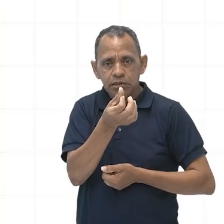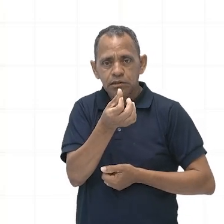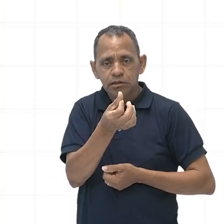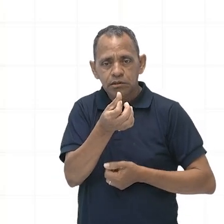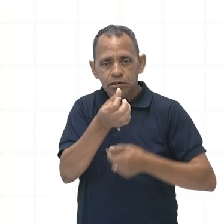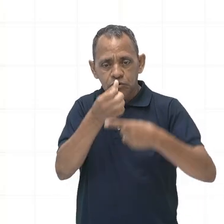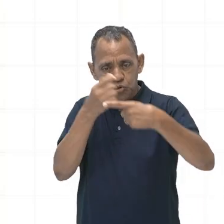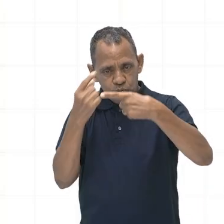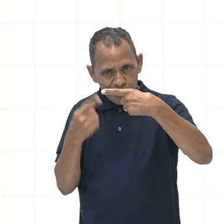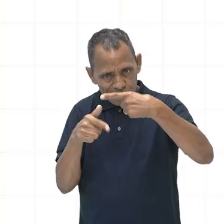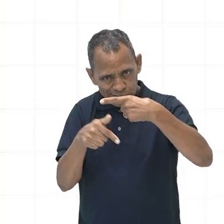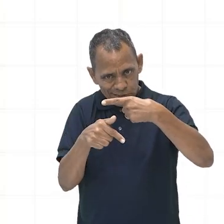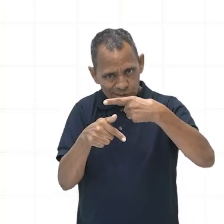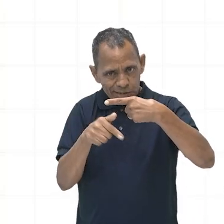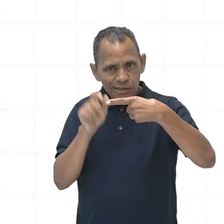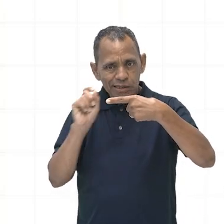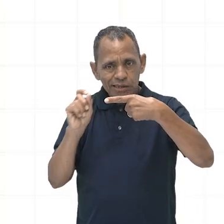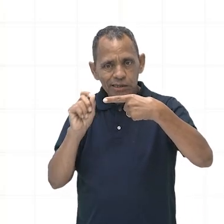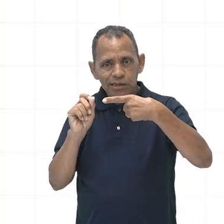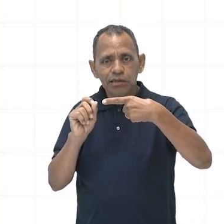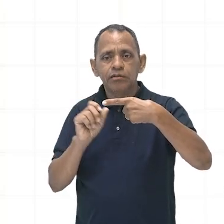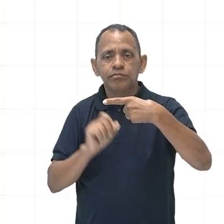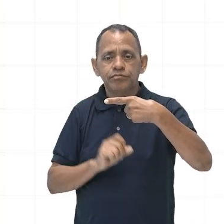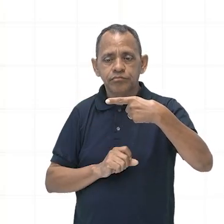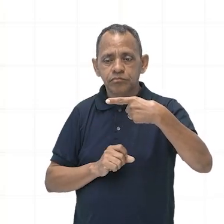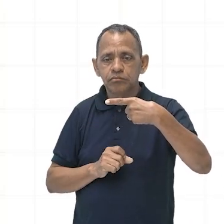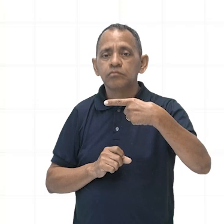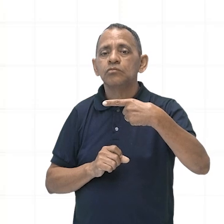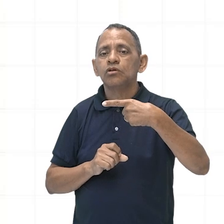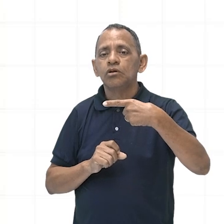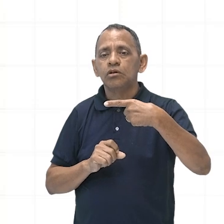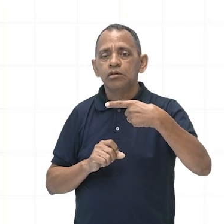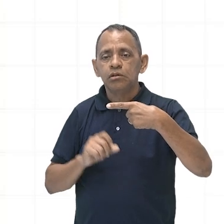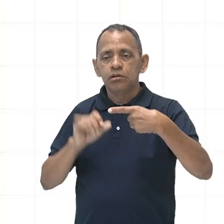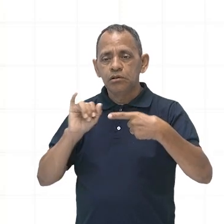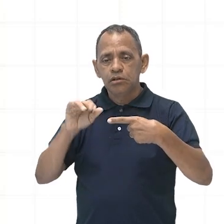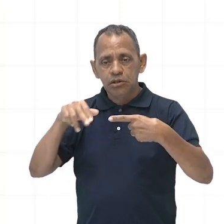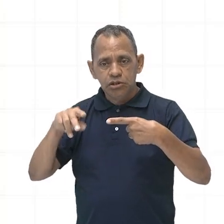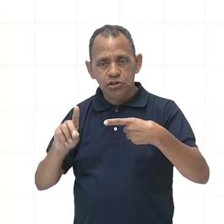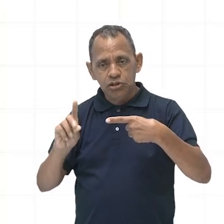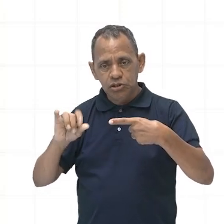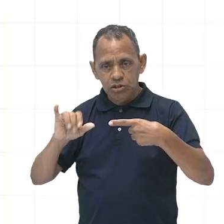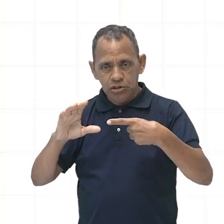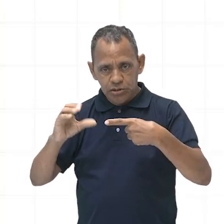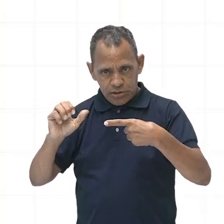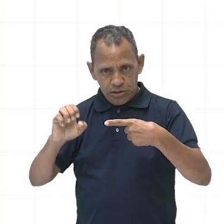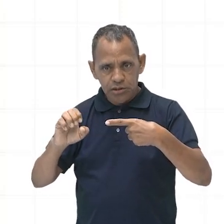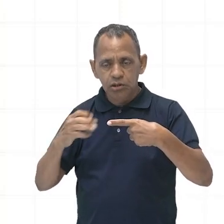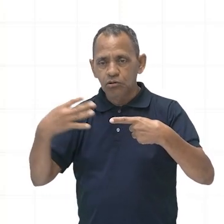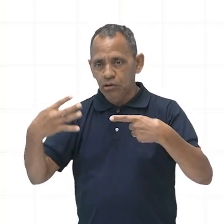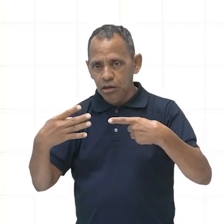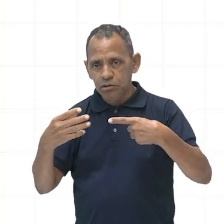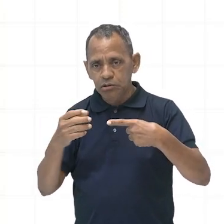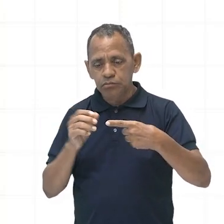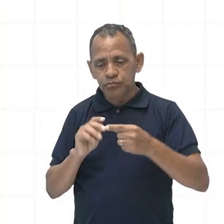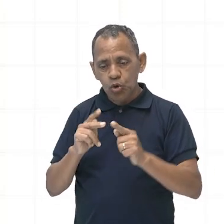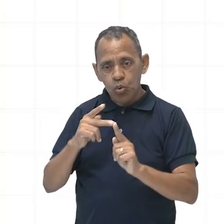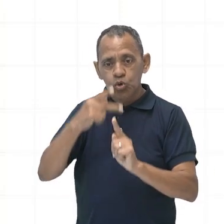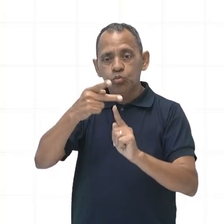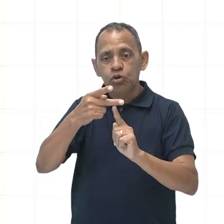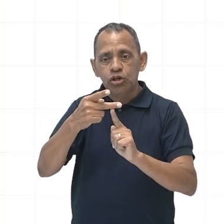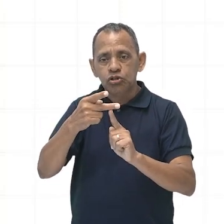né? Quem é o meu índice? É 4, então ele vai para o denominador. Quem é meu expoente? Quando não aparece é